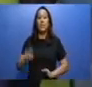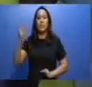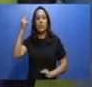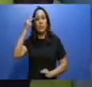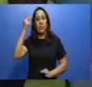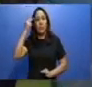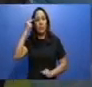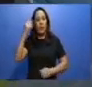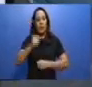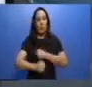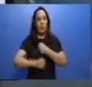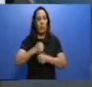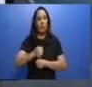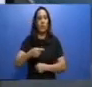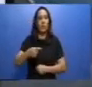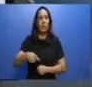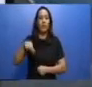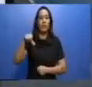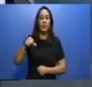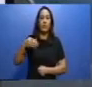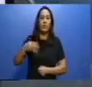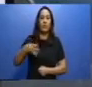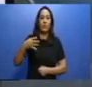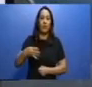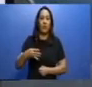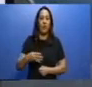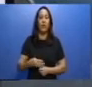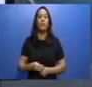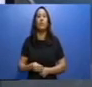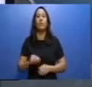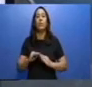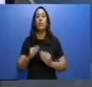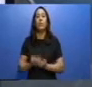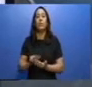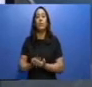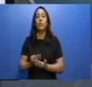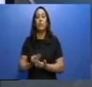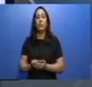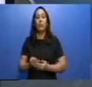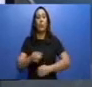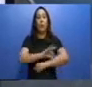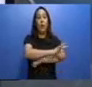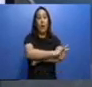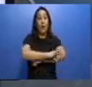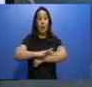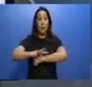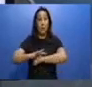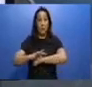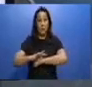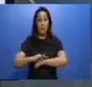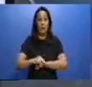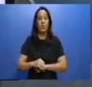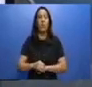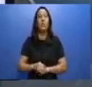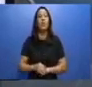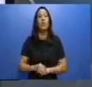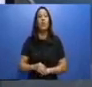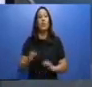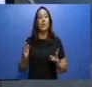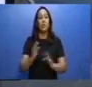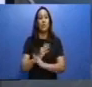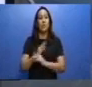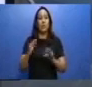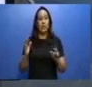1944. É mestre em arquitetura, igual o Oscar Niemeyer, lembra? Pela Faculdade de Arquitetura e